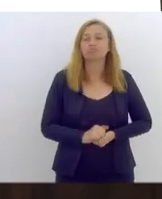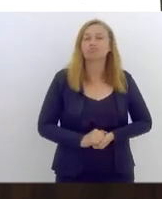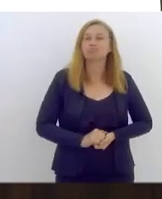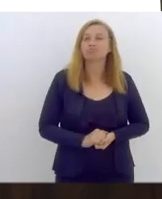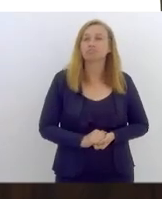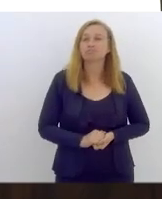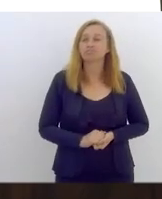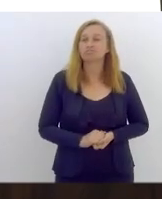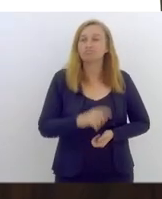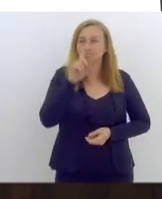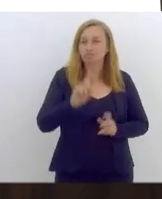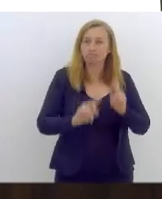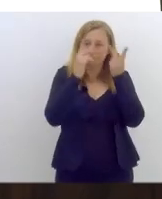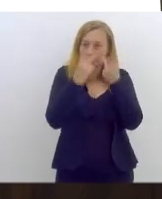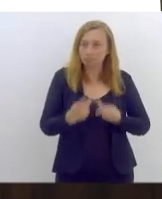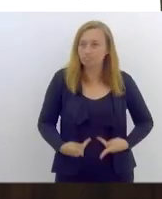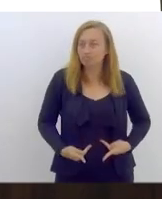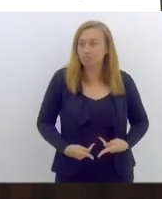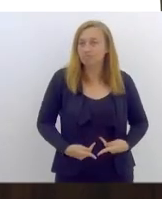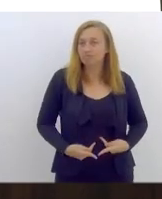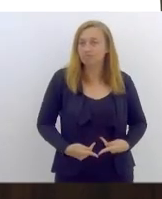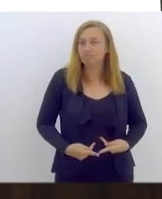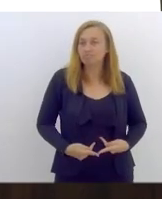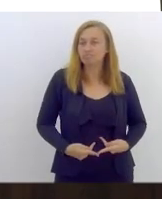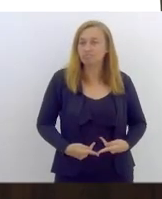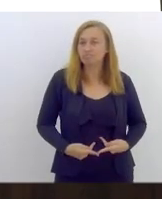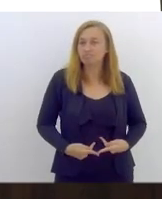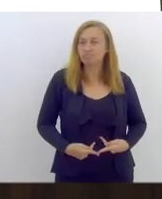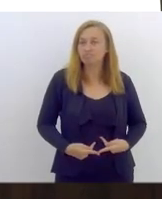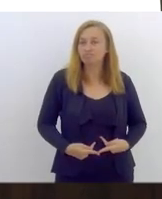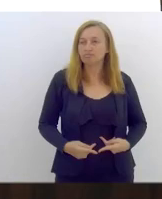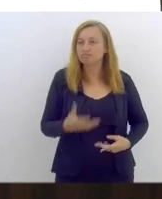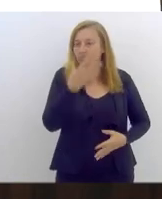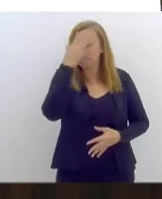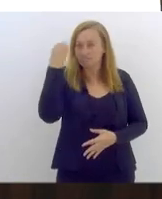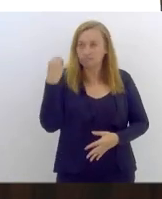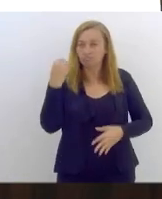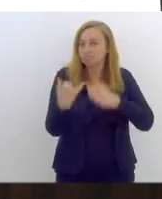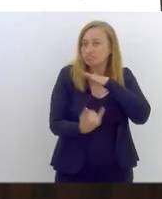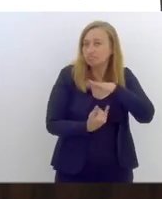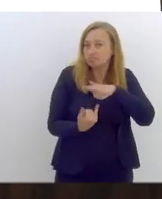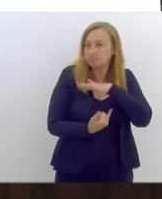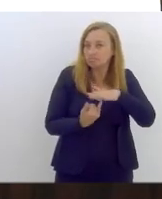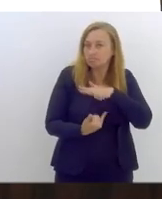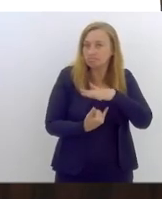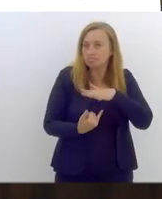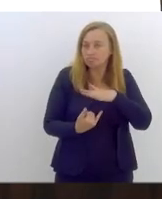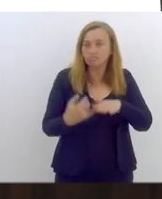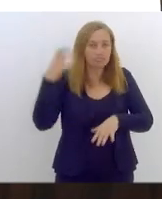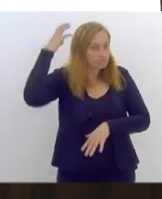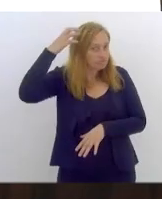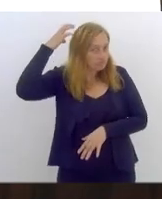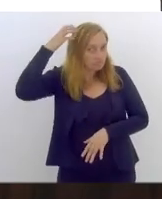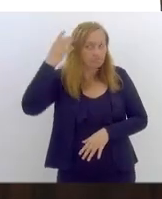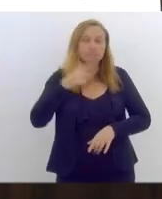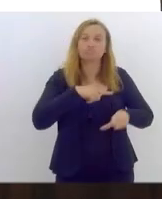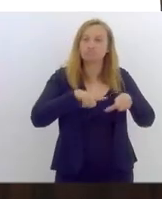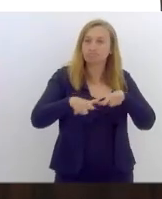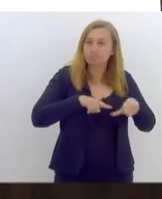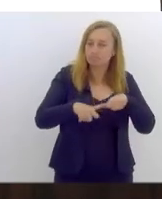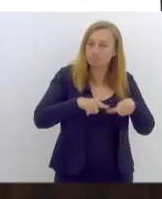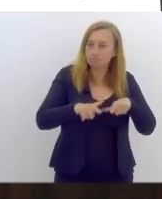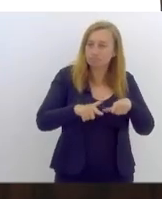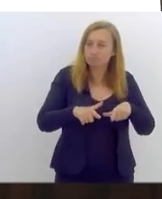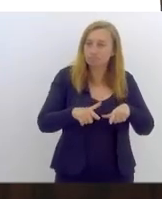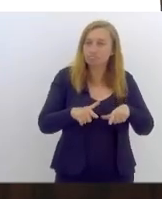Marielle Franco de Direitos Humanos, deixar de fora instituições que Marielle tenha passado, que as pessoas tenham